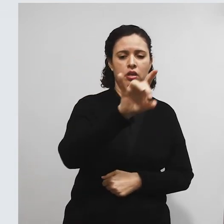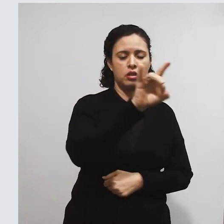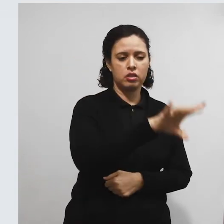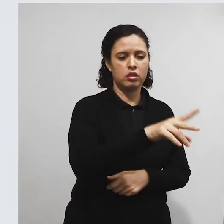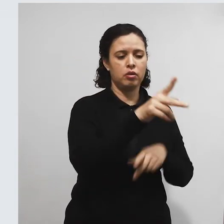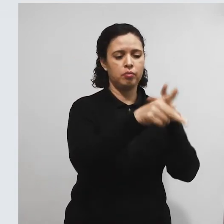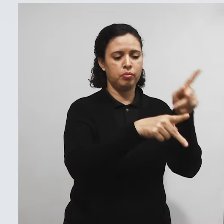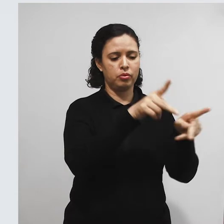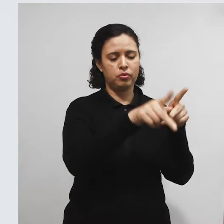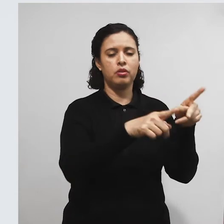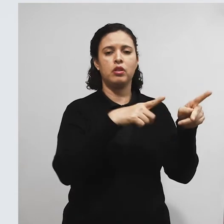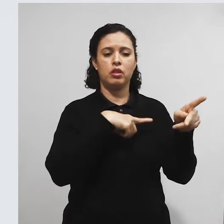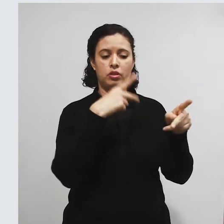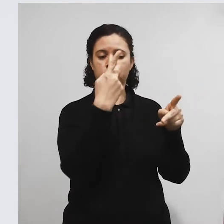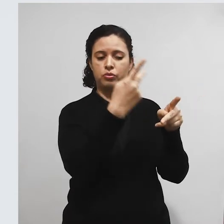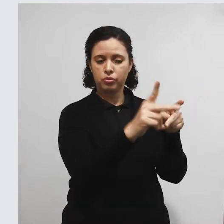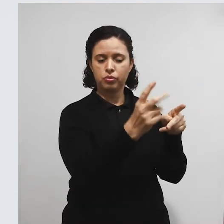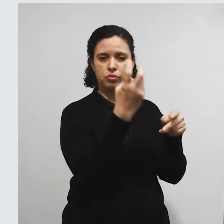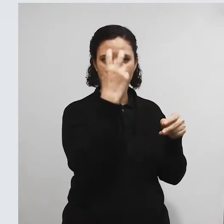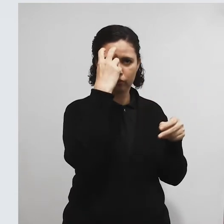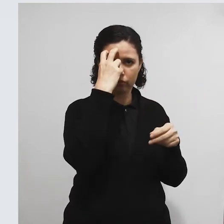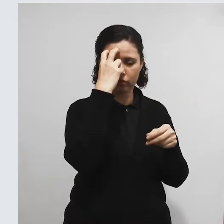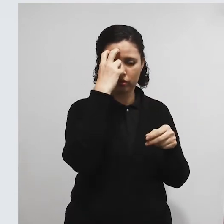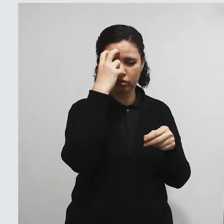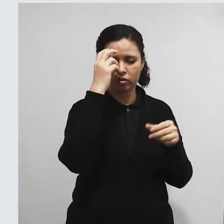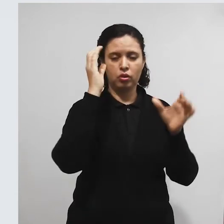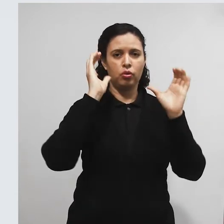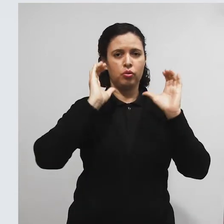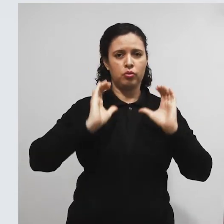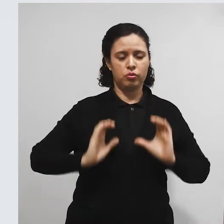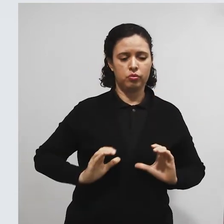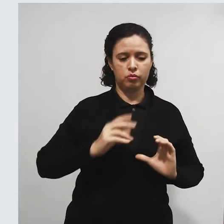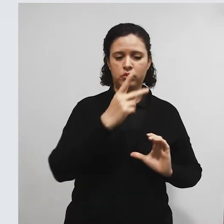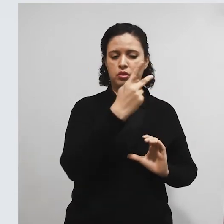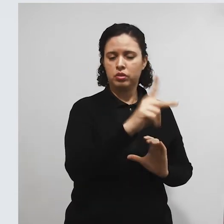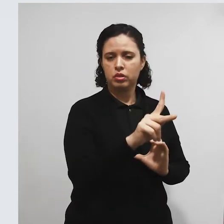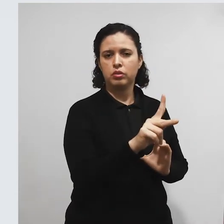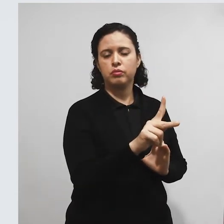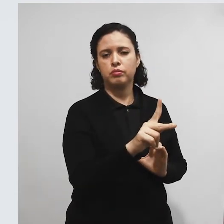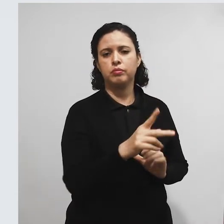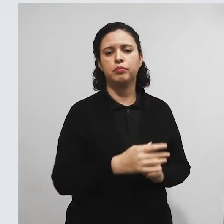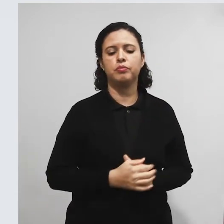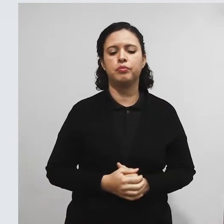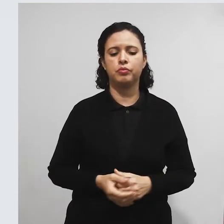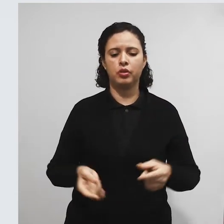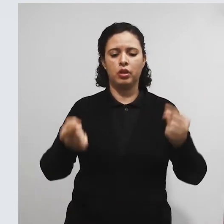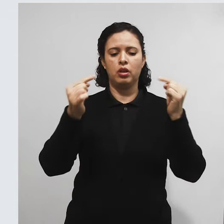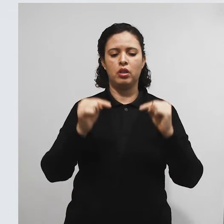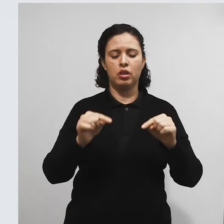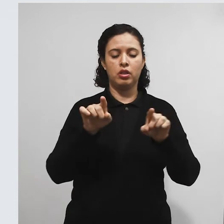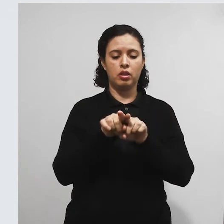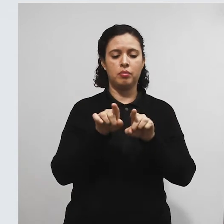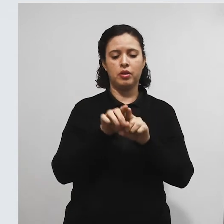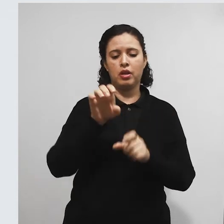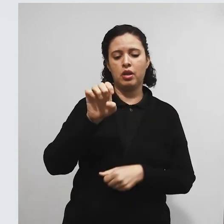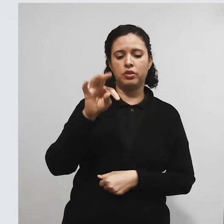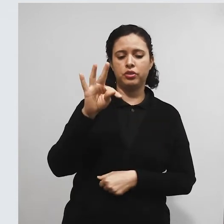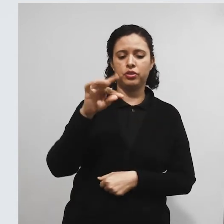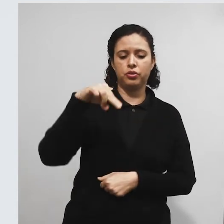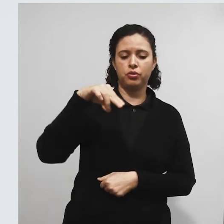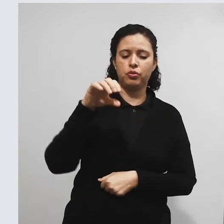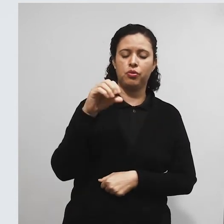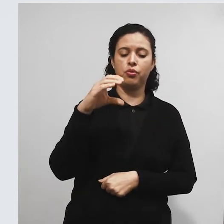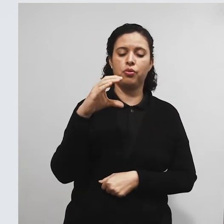na história vai ter o seu modo de ser próprio. O conceito de etnocentrismo,